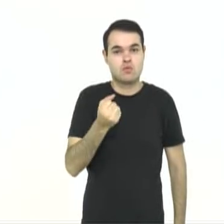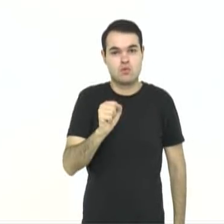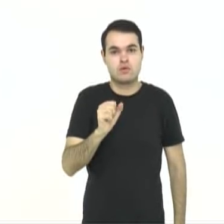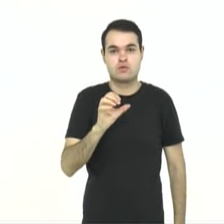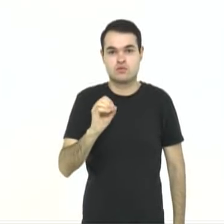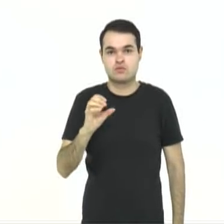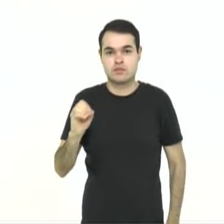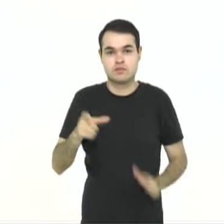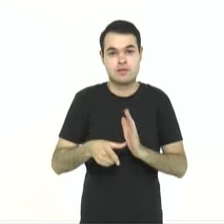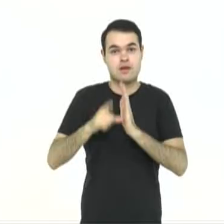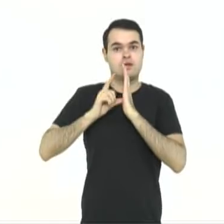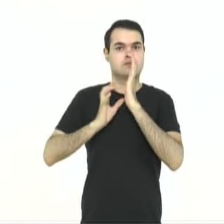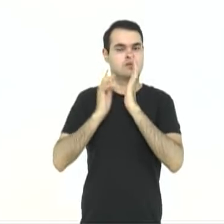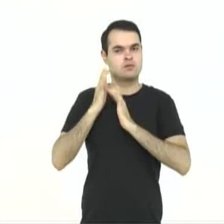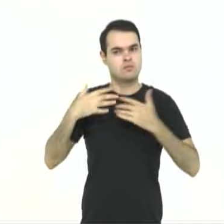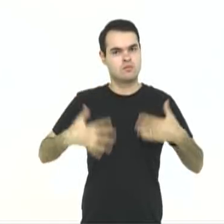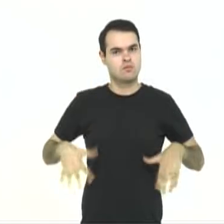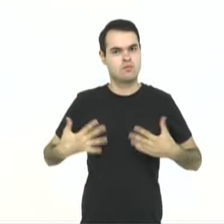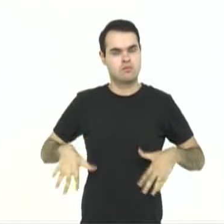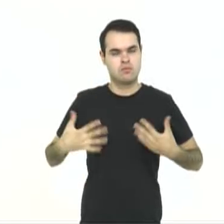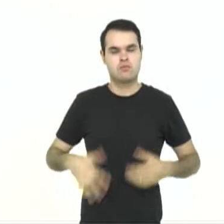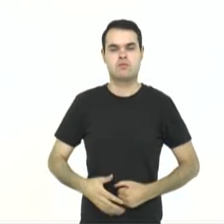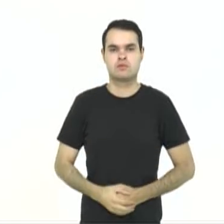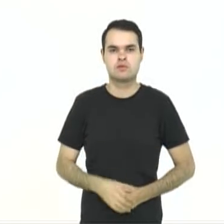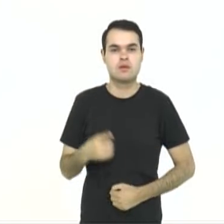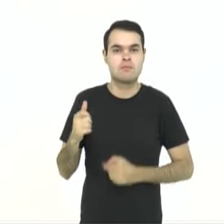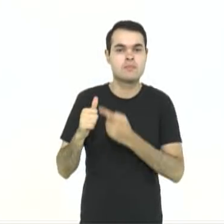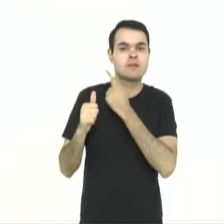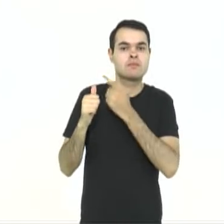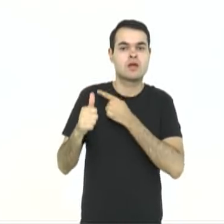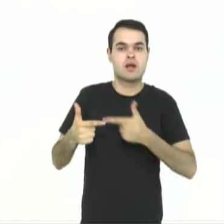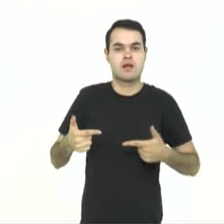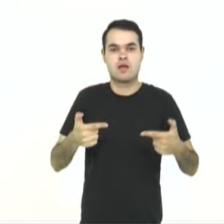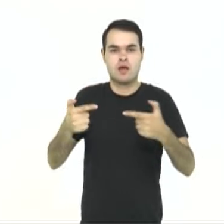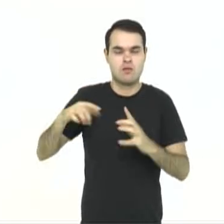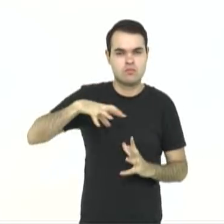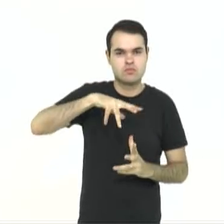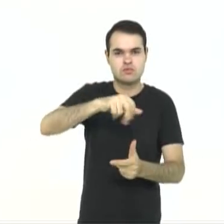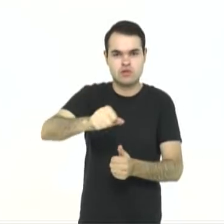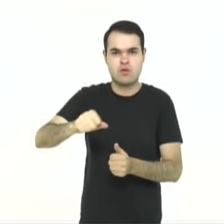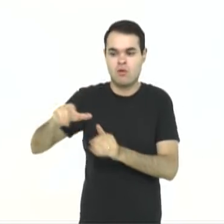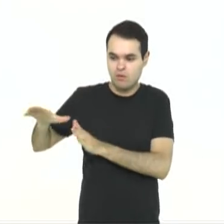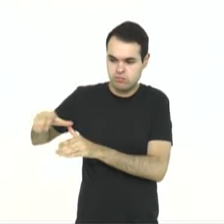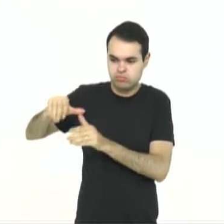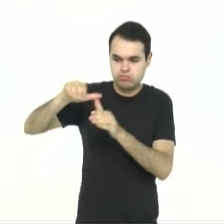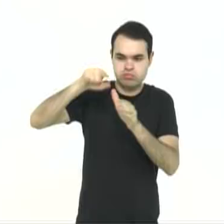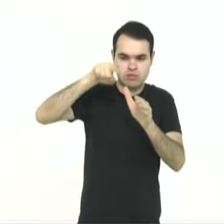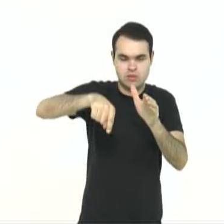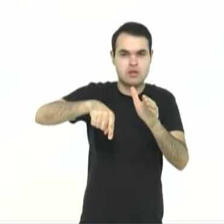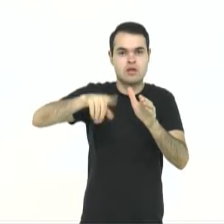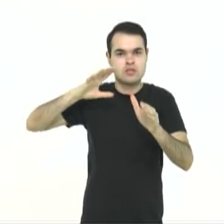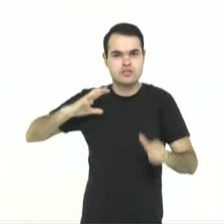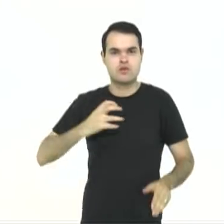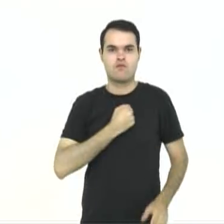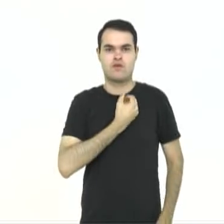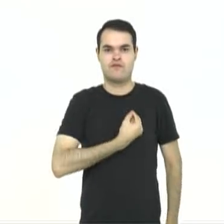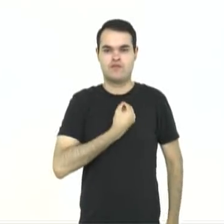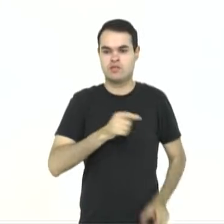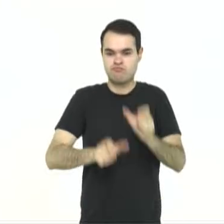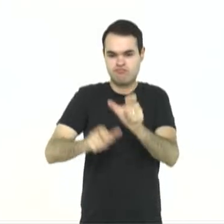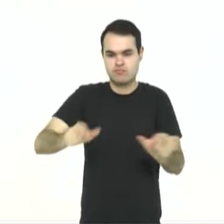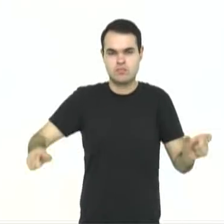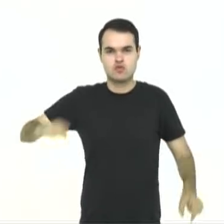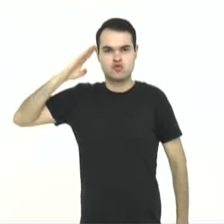né? E vejam que na Primeira Guerra Mundial os pombos-correio pouparam a vida de muitos soldados, levando